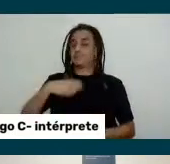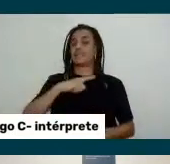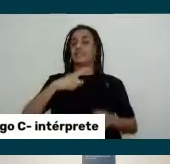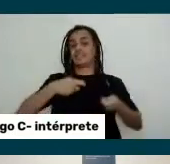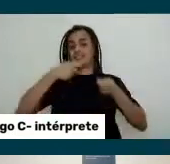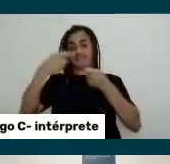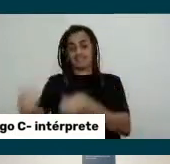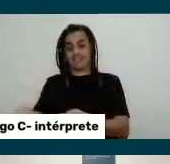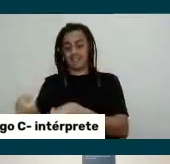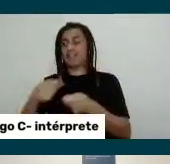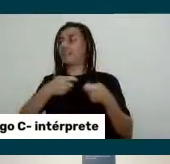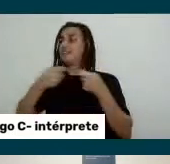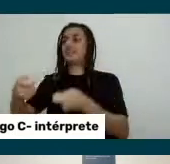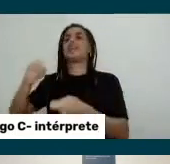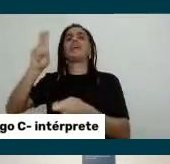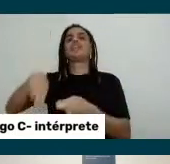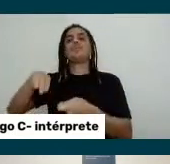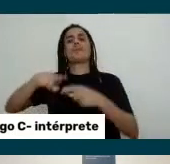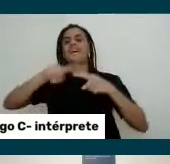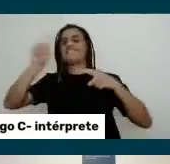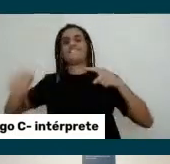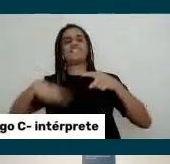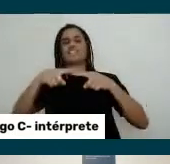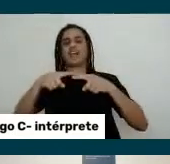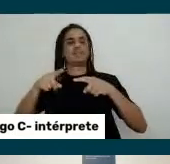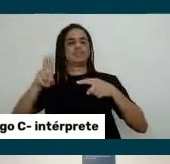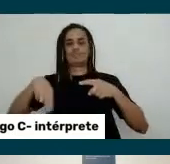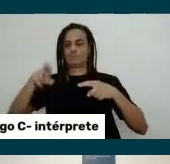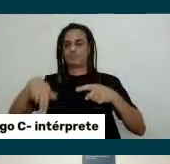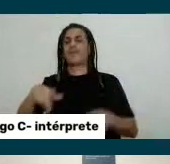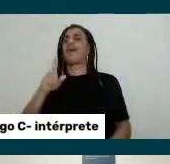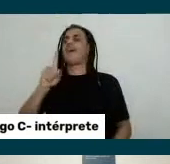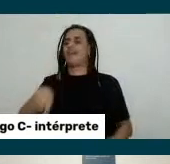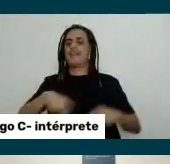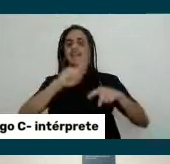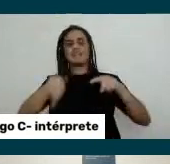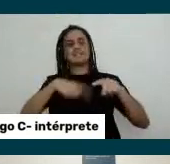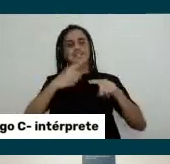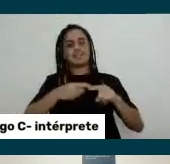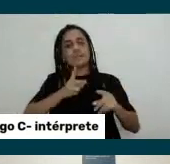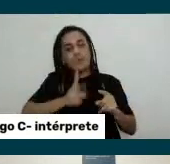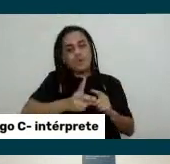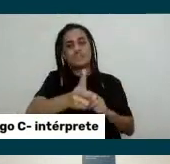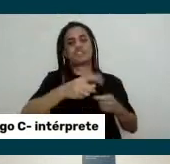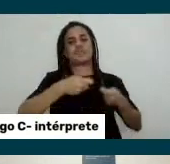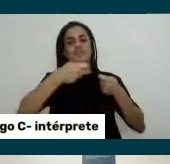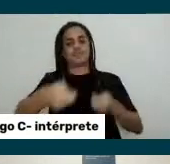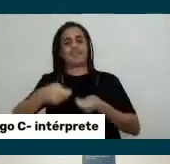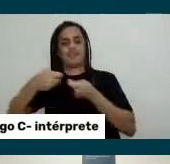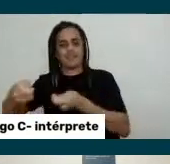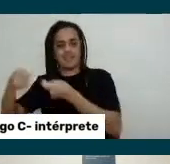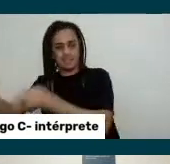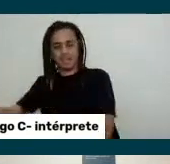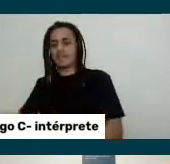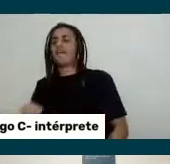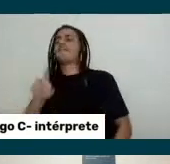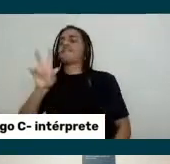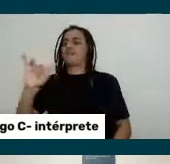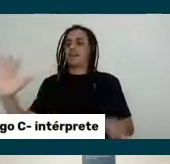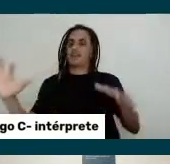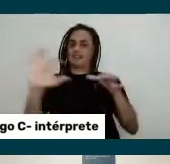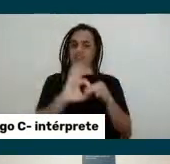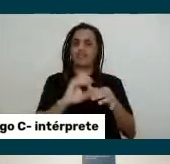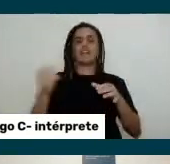nunca é um ciclo fechado. Né? Ou seja, a gente está falando de um ciclo contínuo de entrega que vai servir para anexar